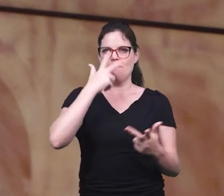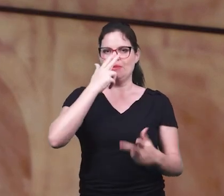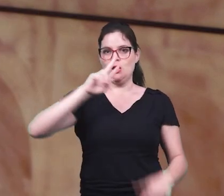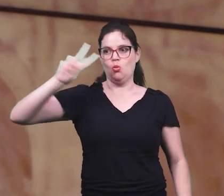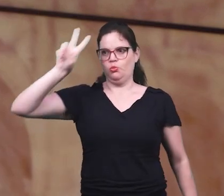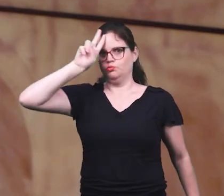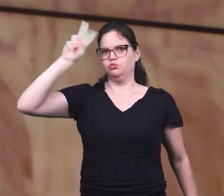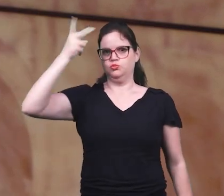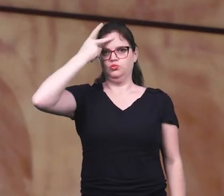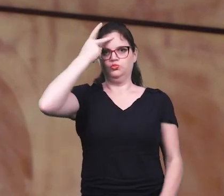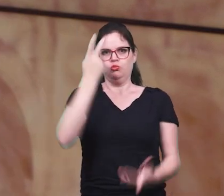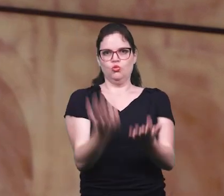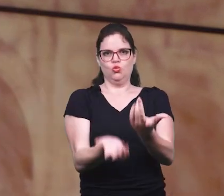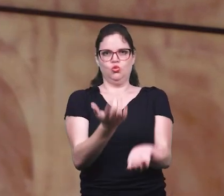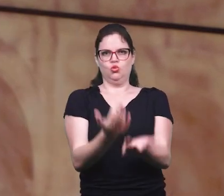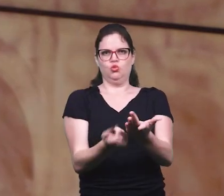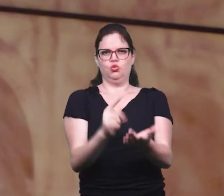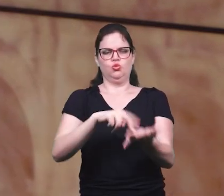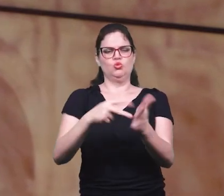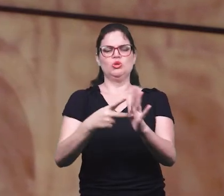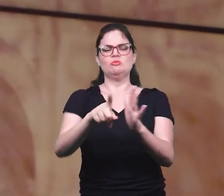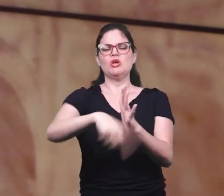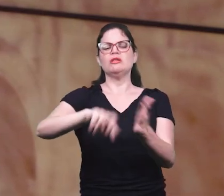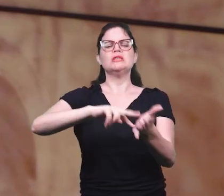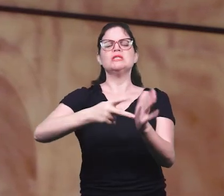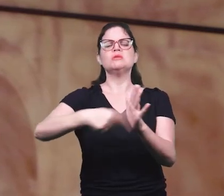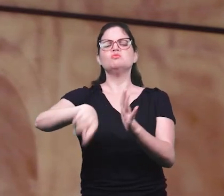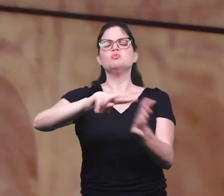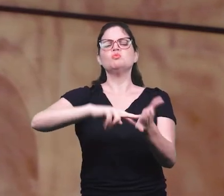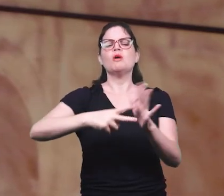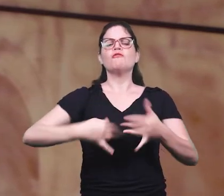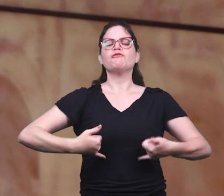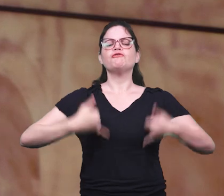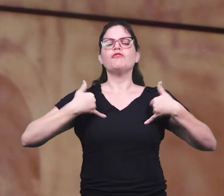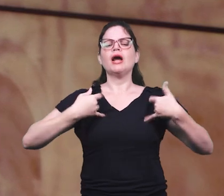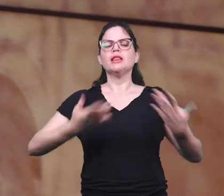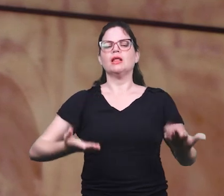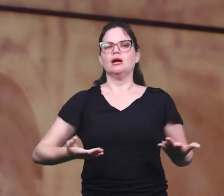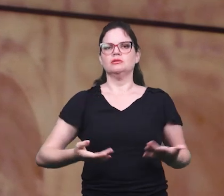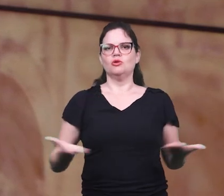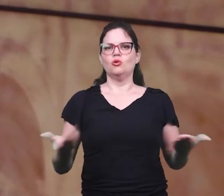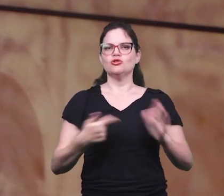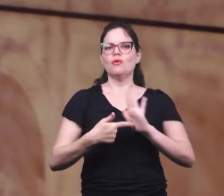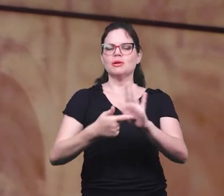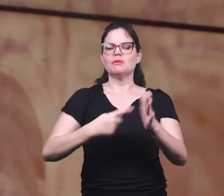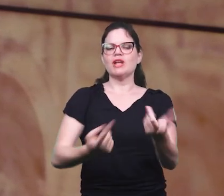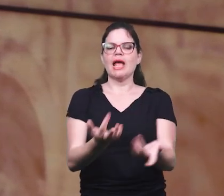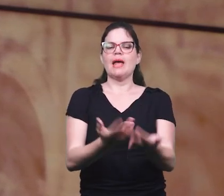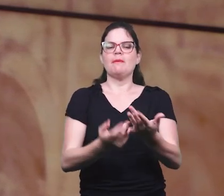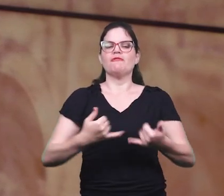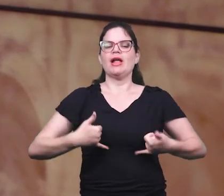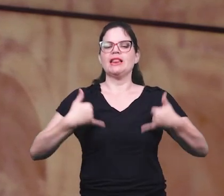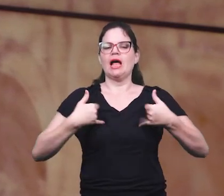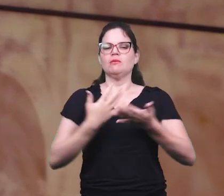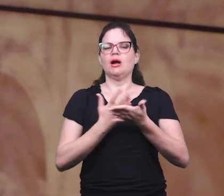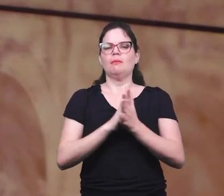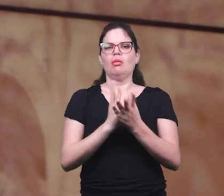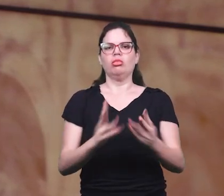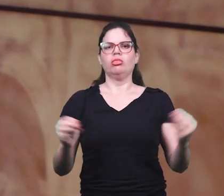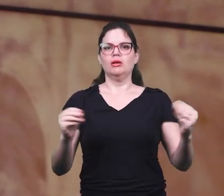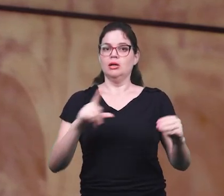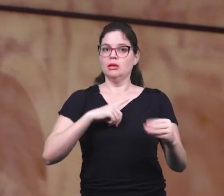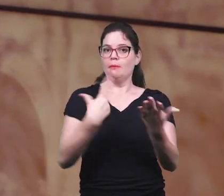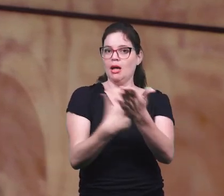meio radical nesse ponto aí. Ele queimou, ele falou assim, isso aqui é a chamada queima das vaidades. Então ele tinha essa